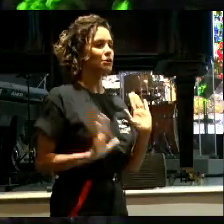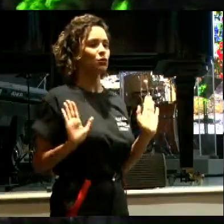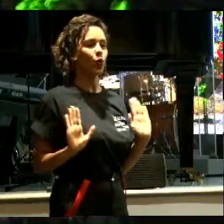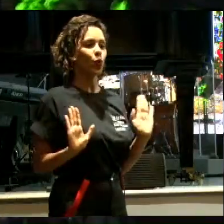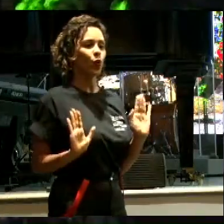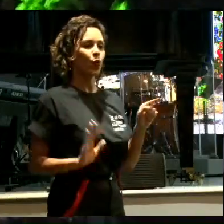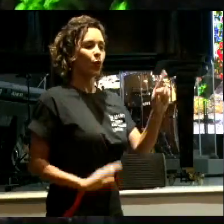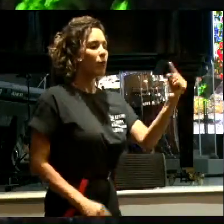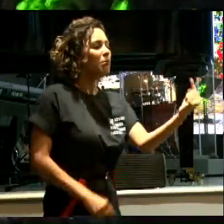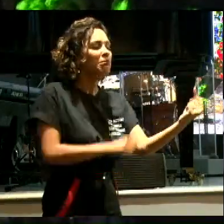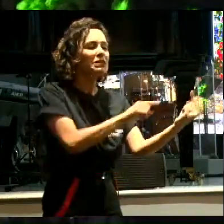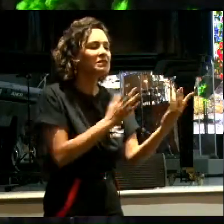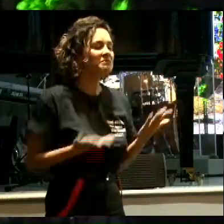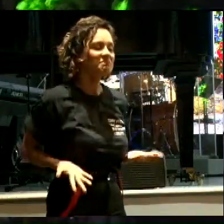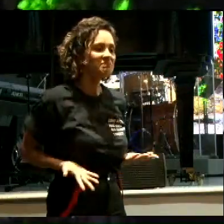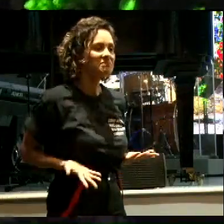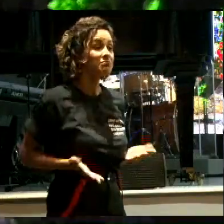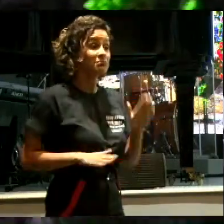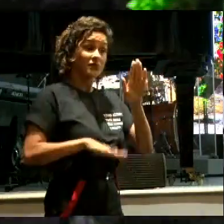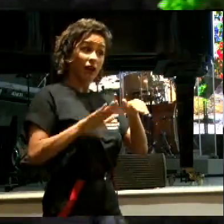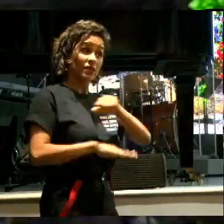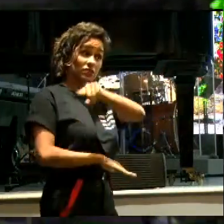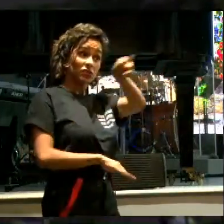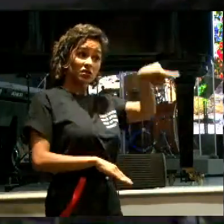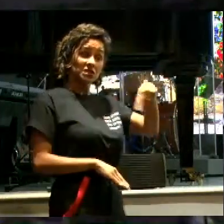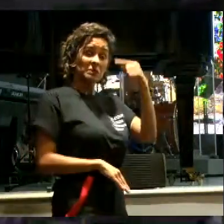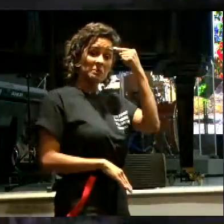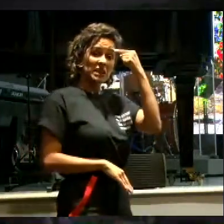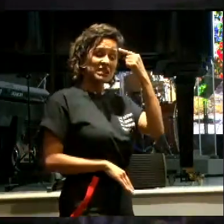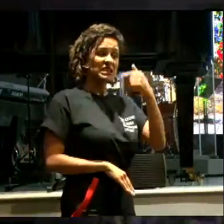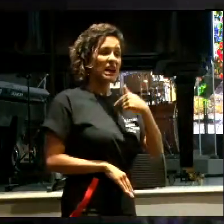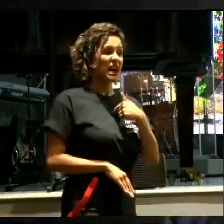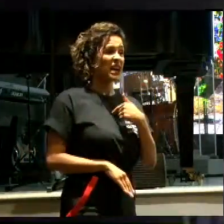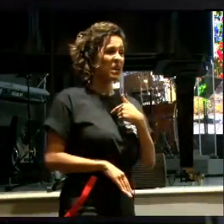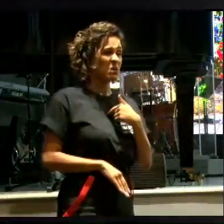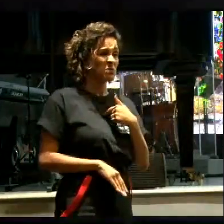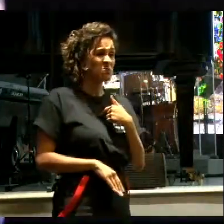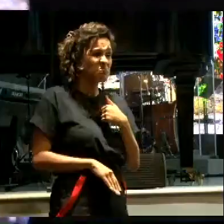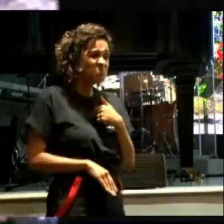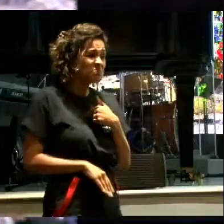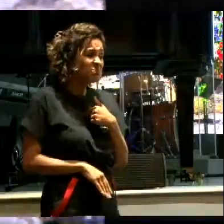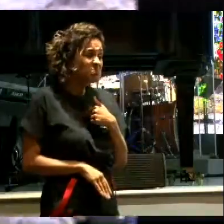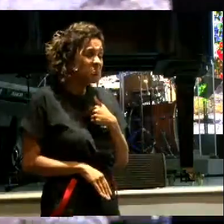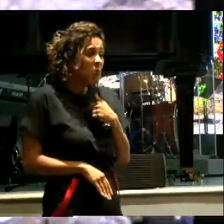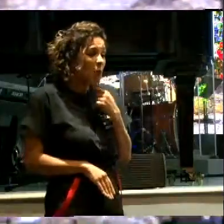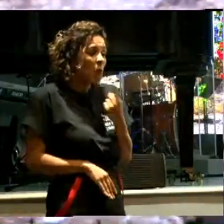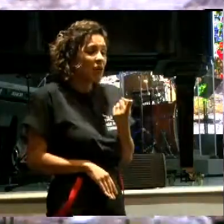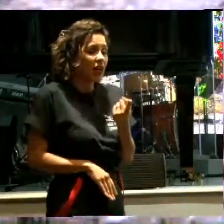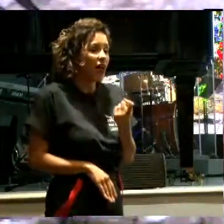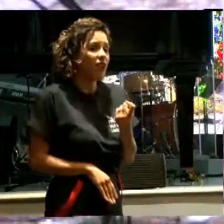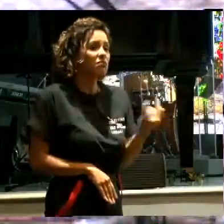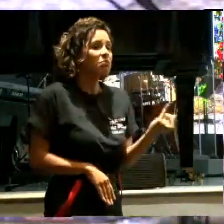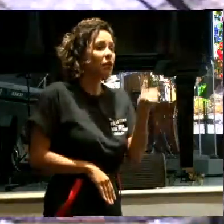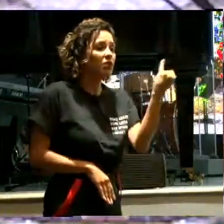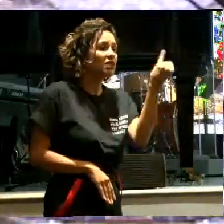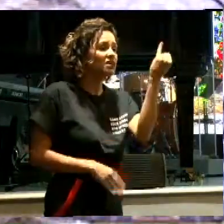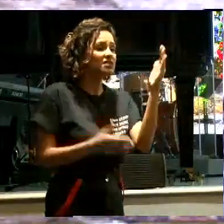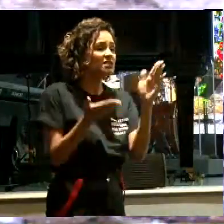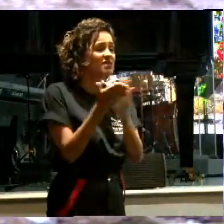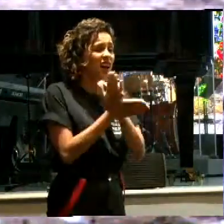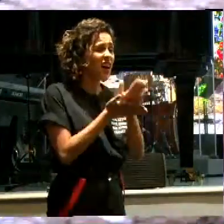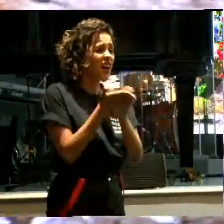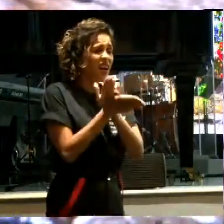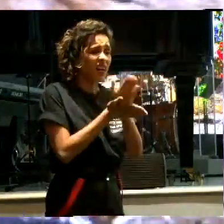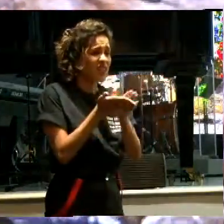E talvez você seja uma pessoa que você acha que você é insignificante, você acha que você não vale